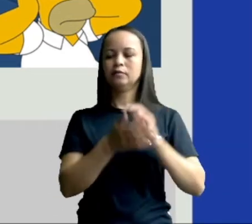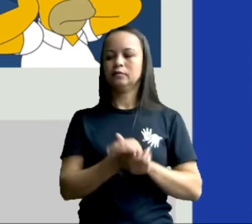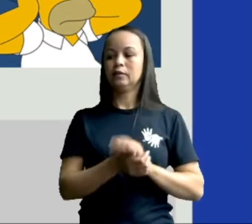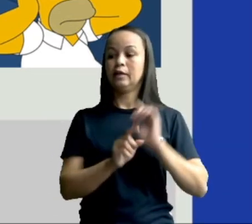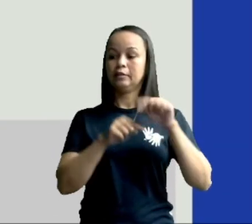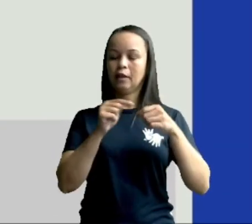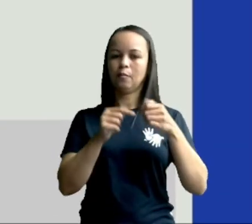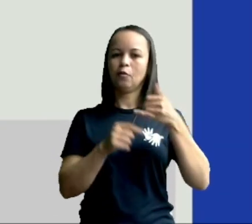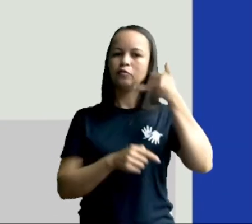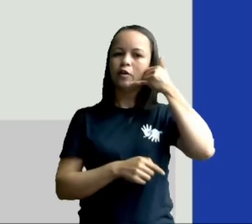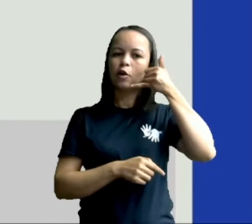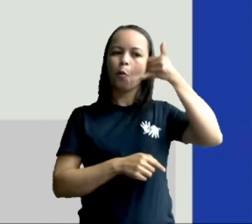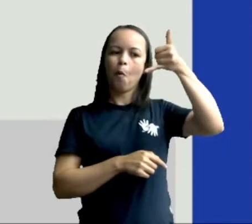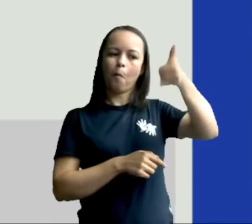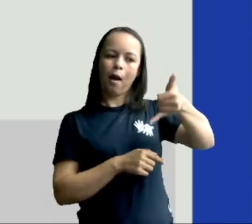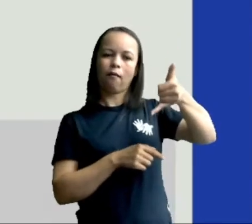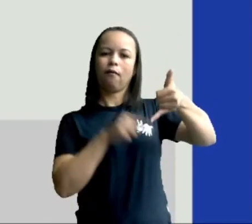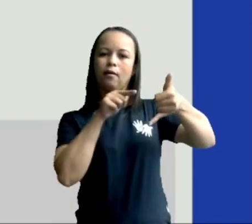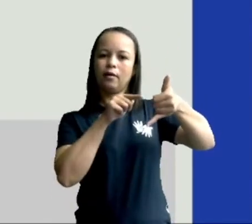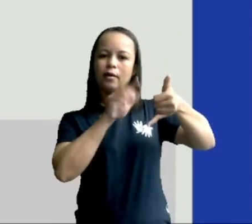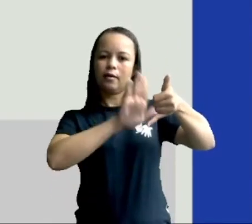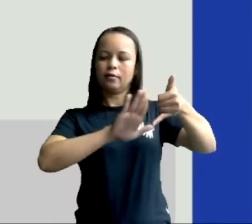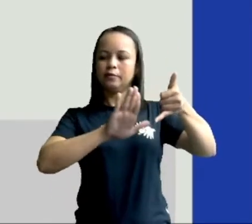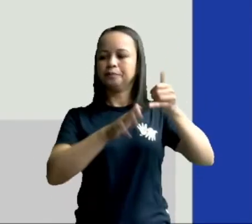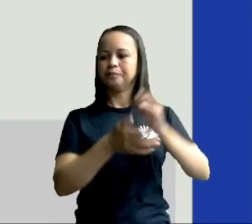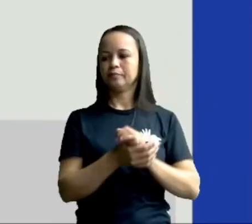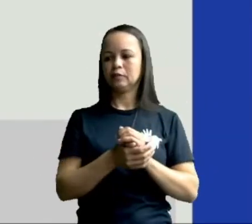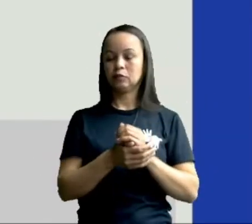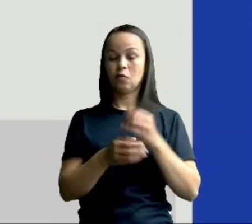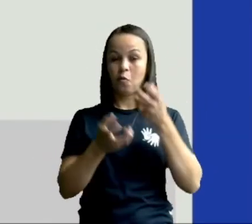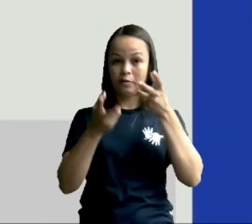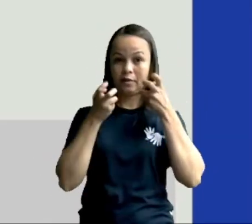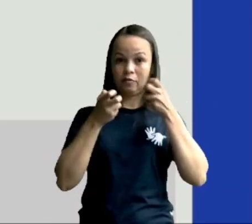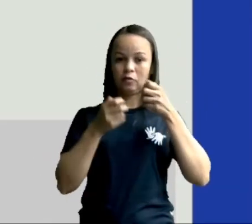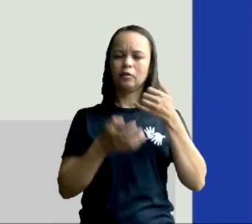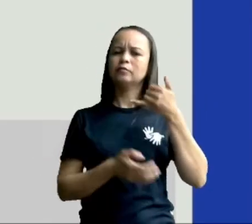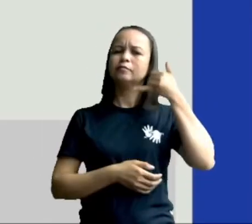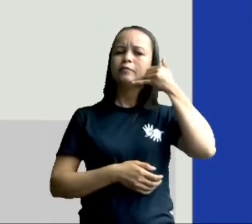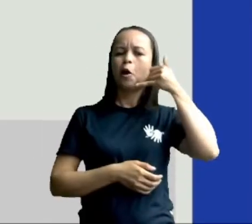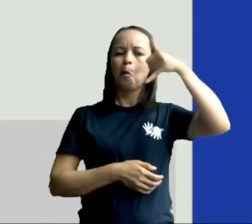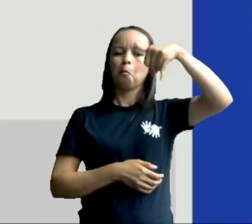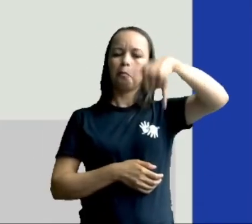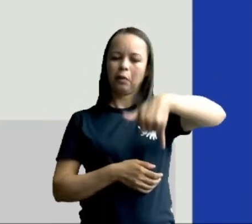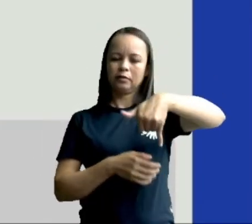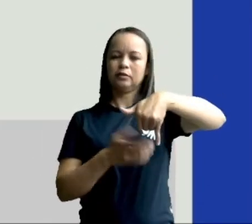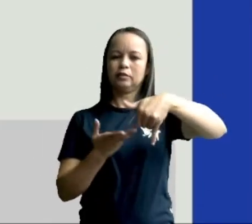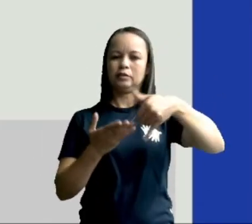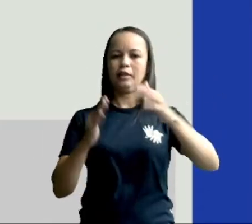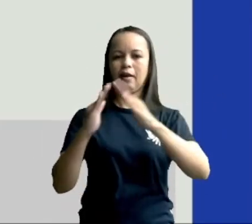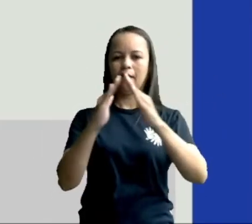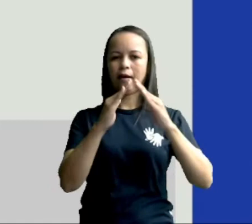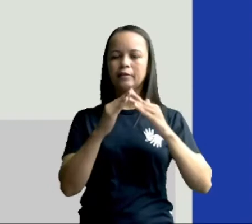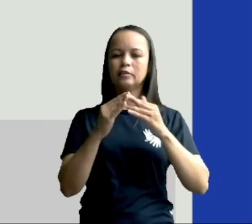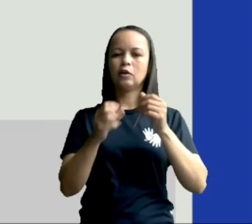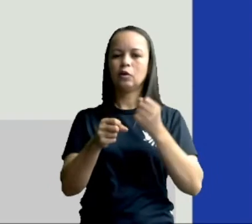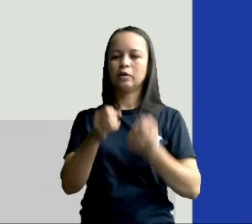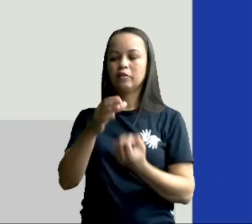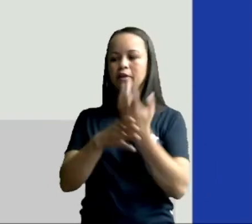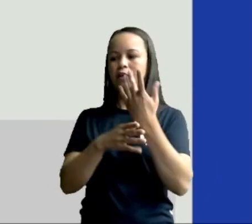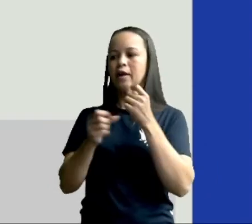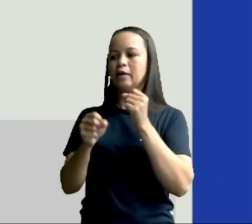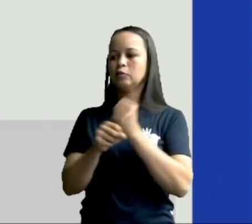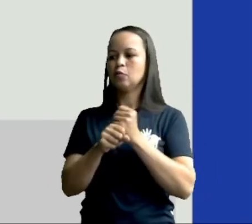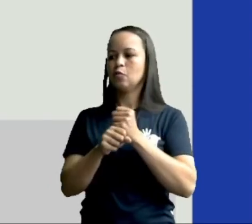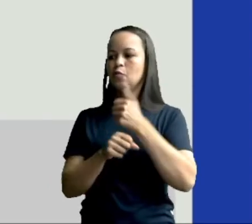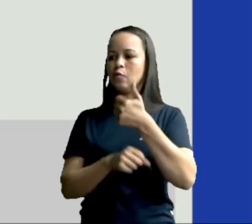de parede. Olha só como ele veio evoluindo. O telefone doméstico surgiu em 1892.